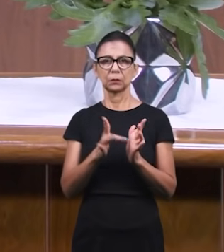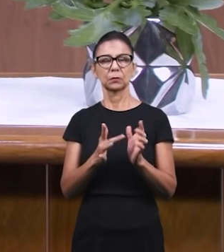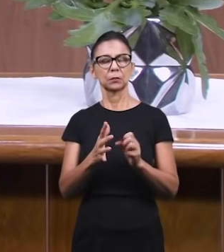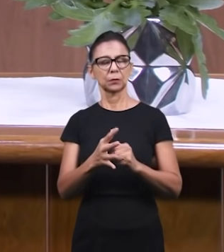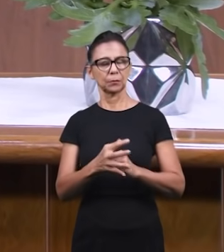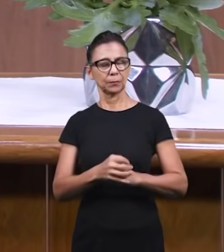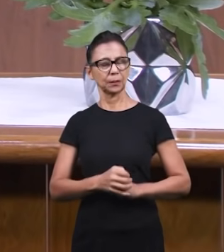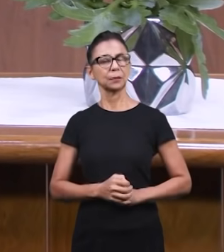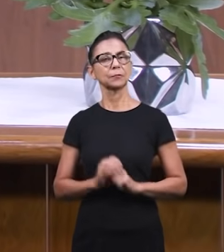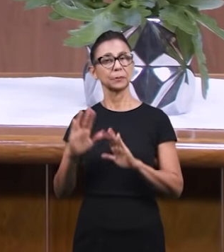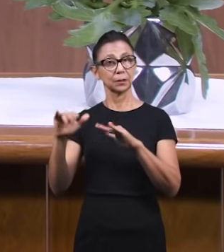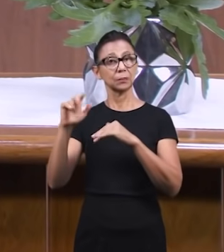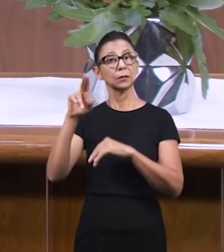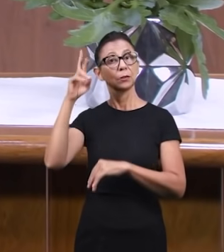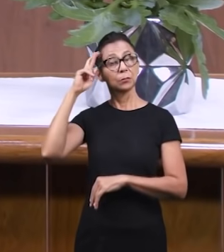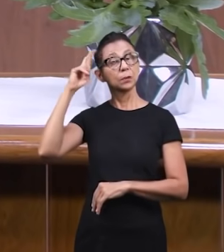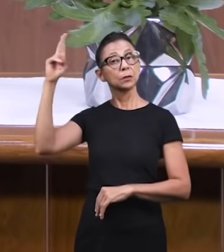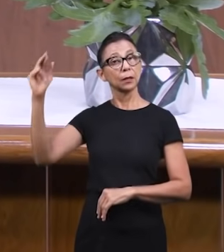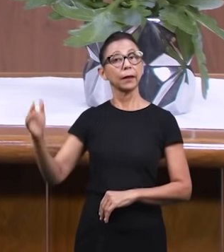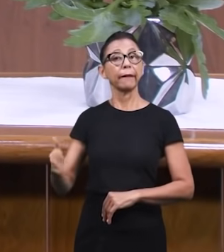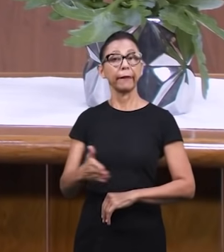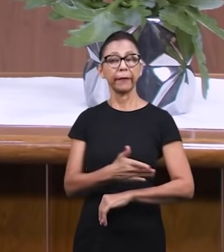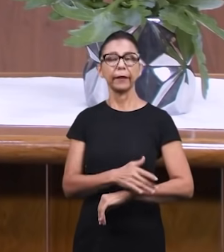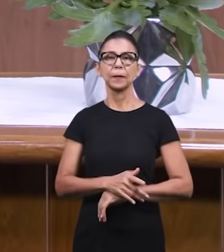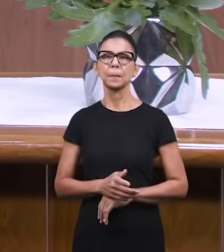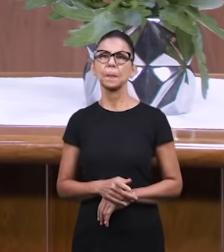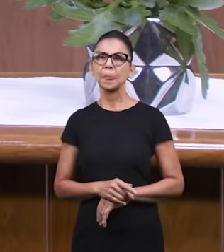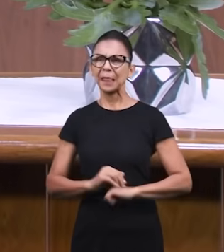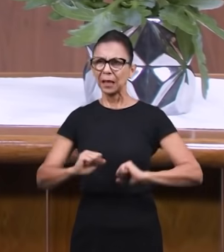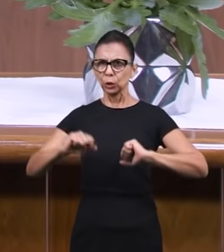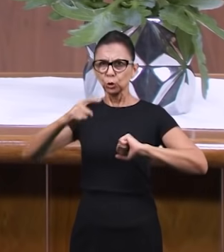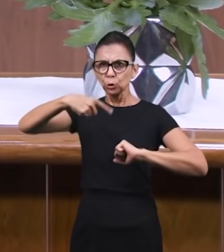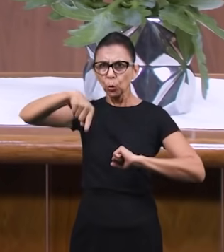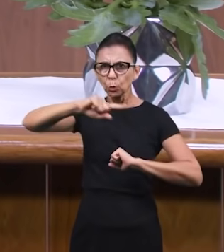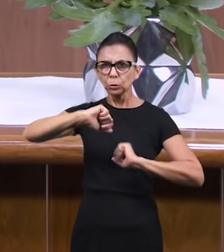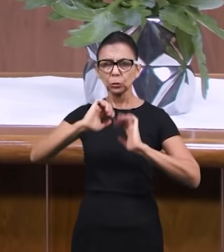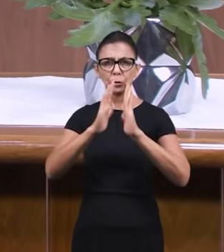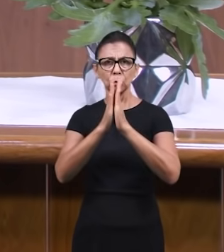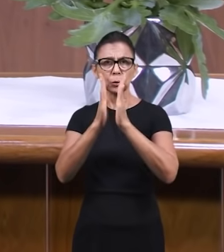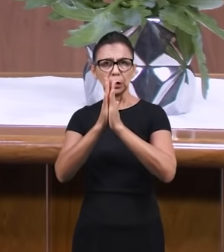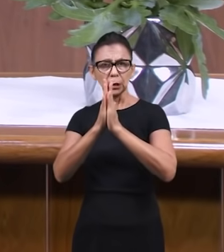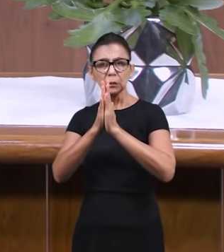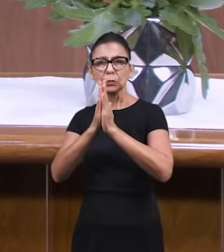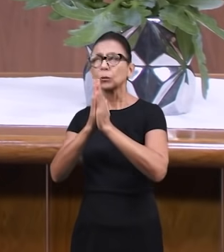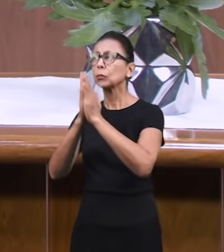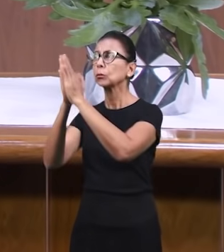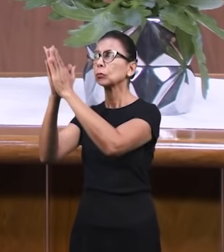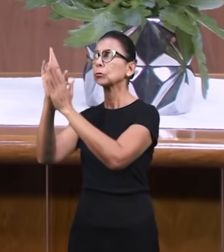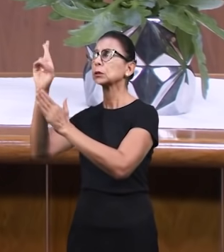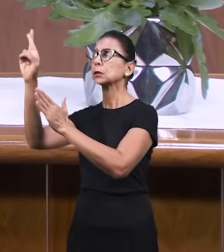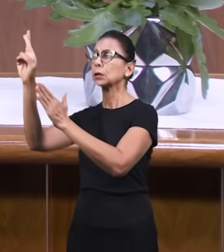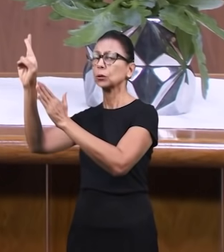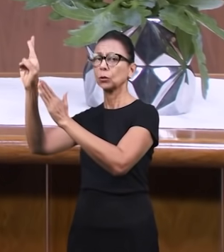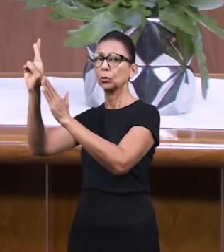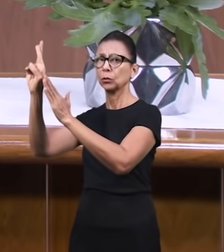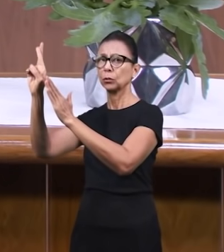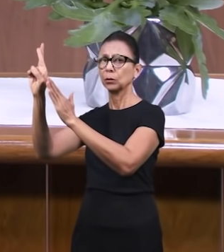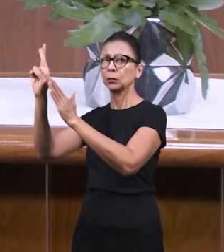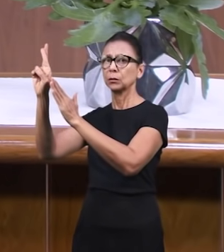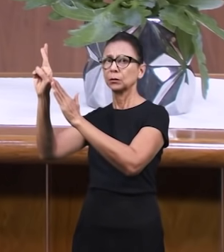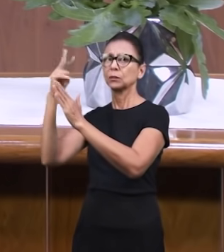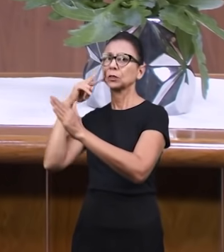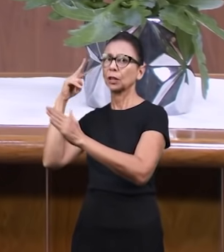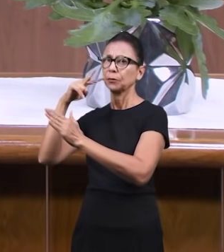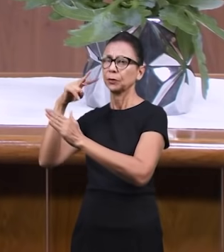Amém. Louvado e exaltado é o nome do Senhor. Todas as nossas orações, junto que fizemos, já estão diante do Senhor.